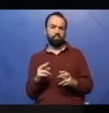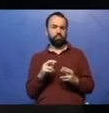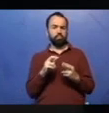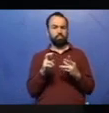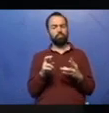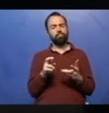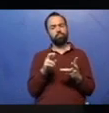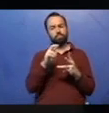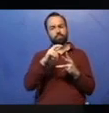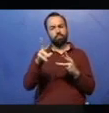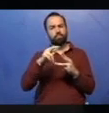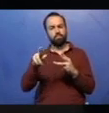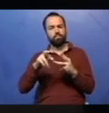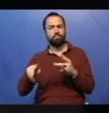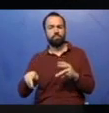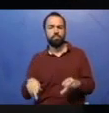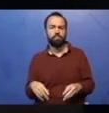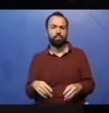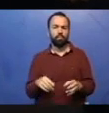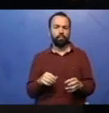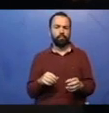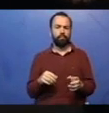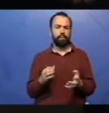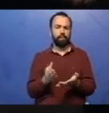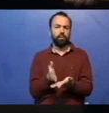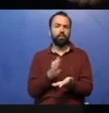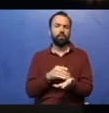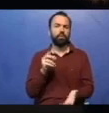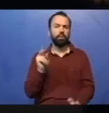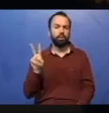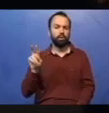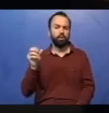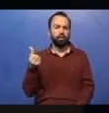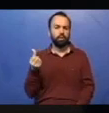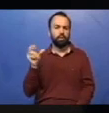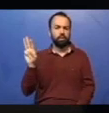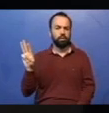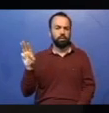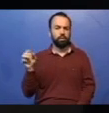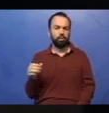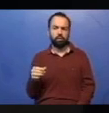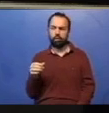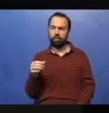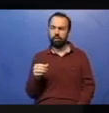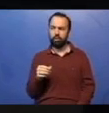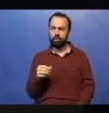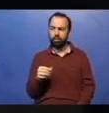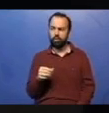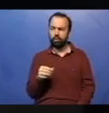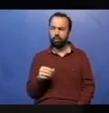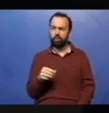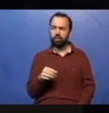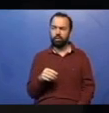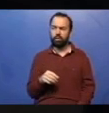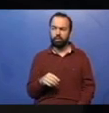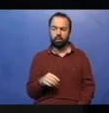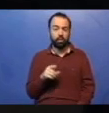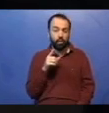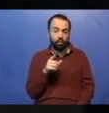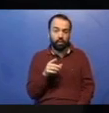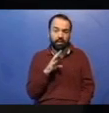na prática, das páginas 273 e 274. Vamos ver um